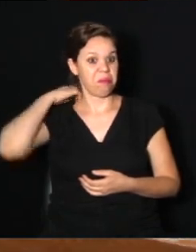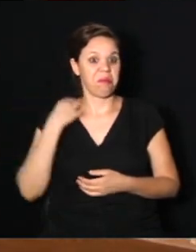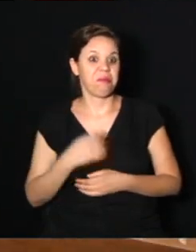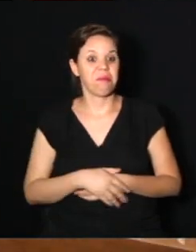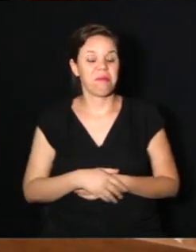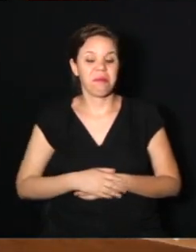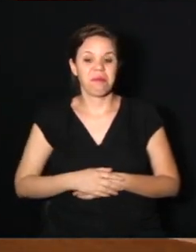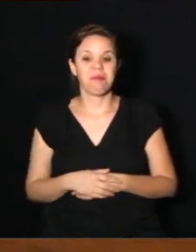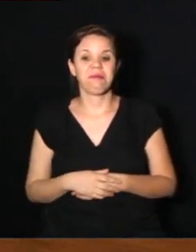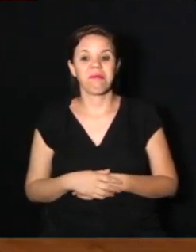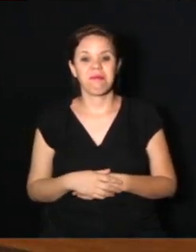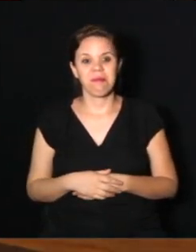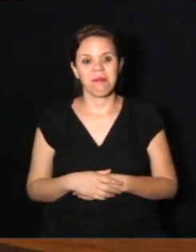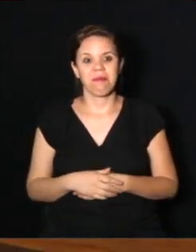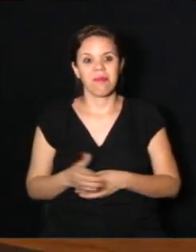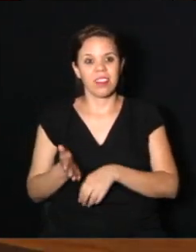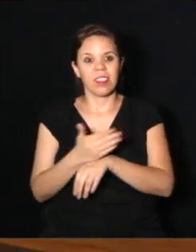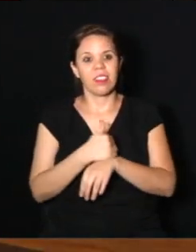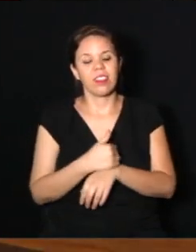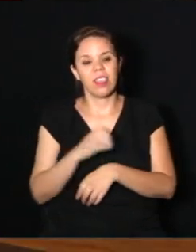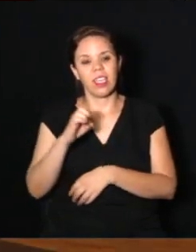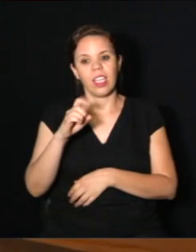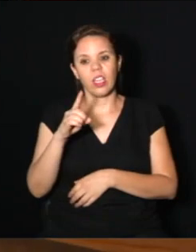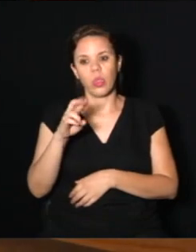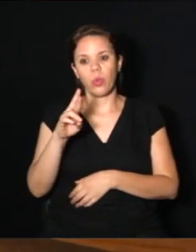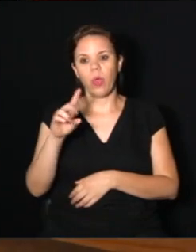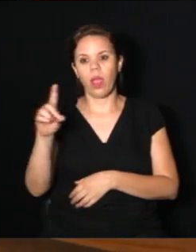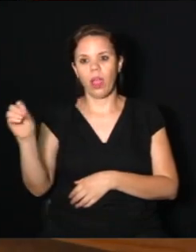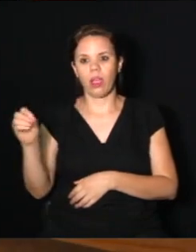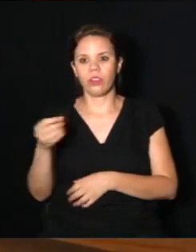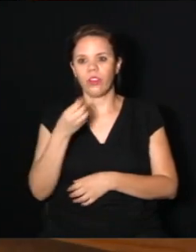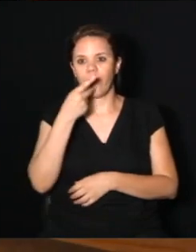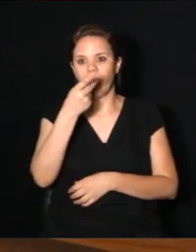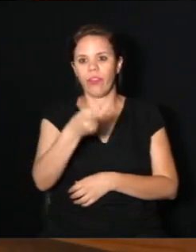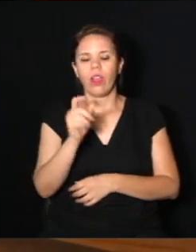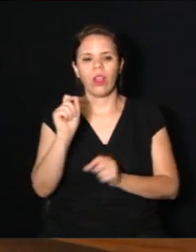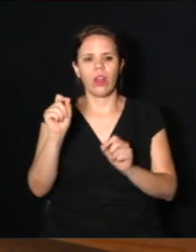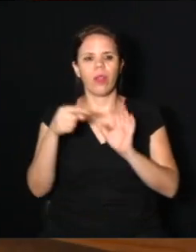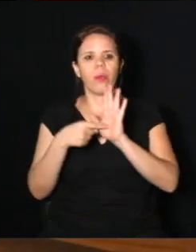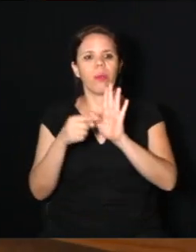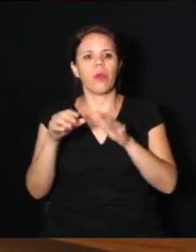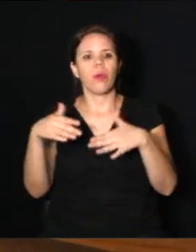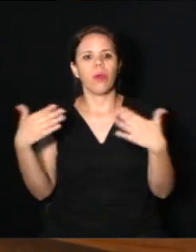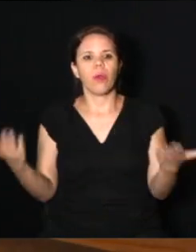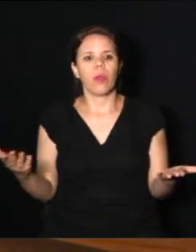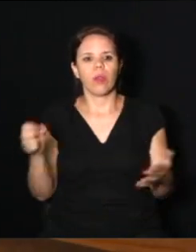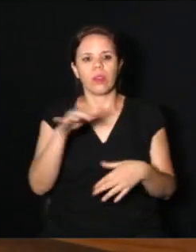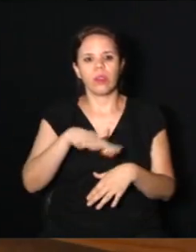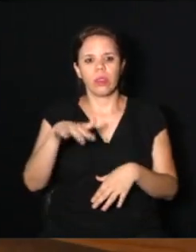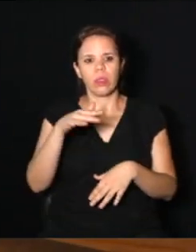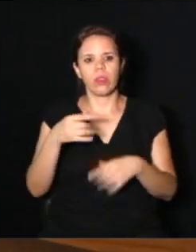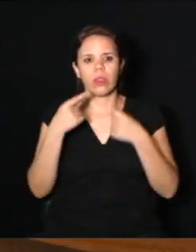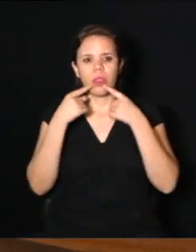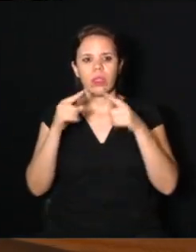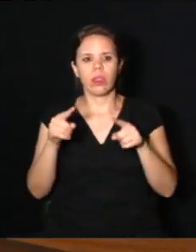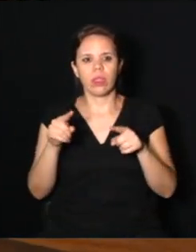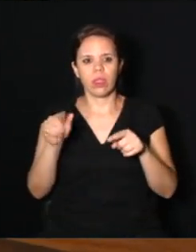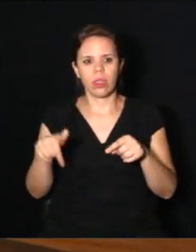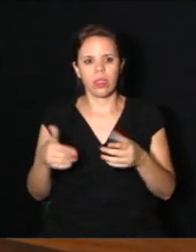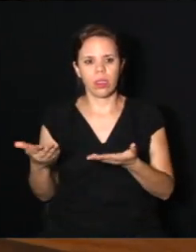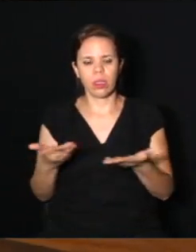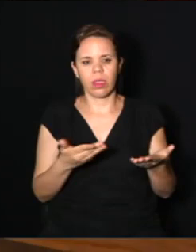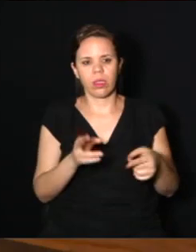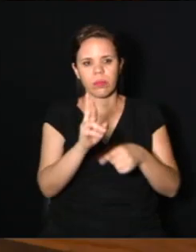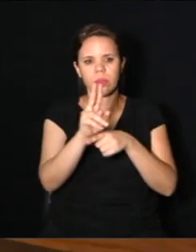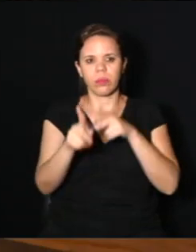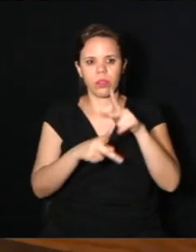Olha, só antes de passar então a palavra para o Eduardo, apontar um pouco aqui quais foram as várias queixas. Eu acho que talvez a gente receba aqui uma representante